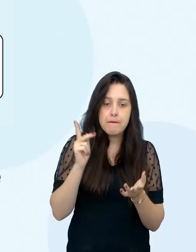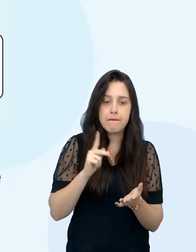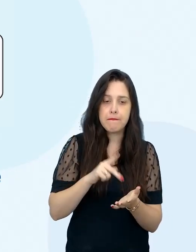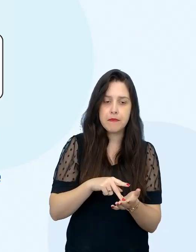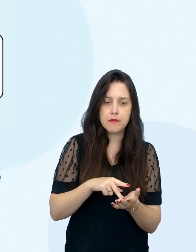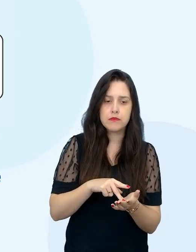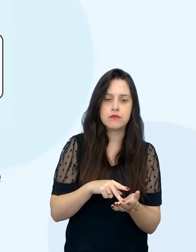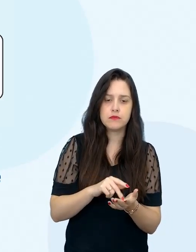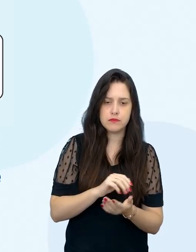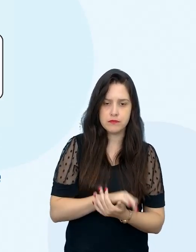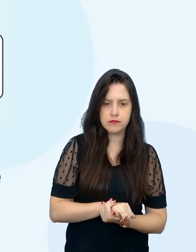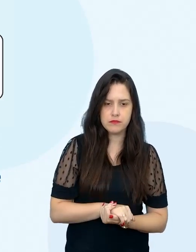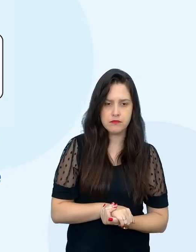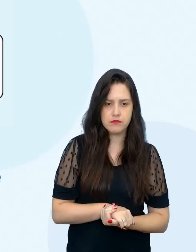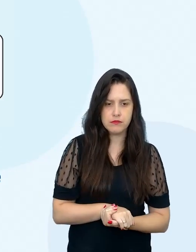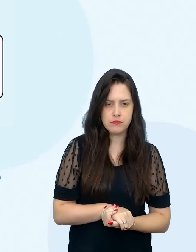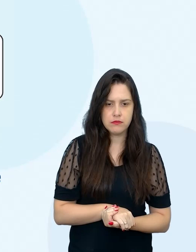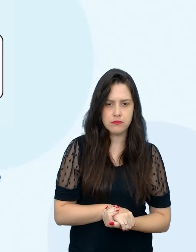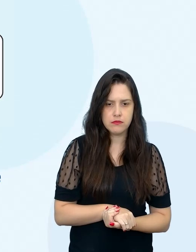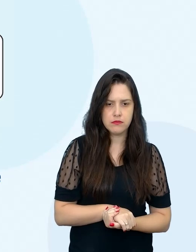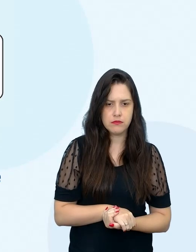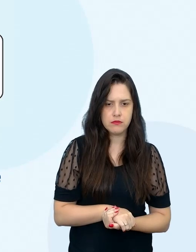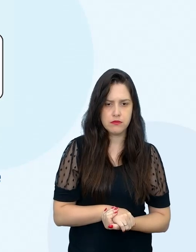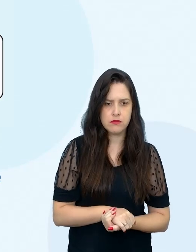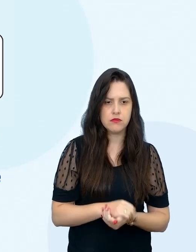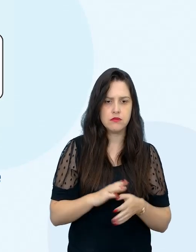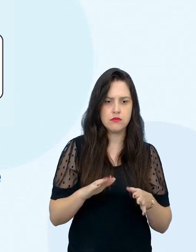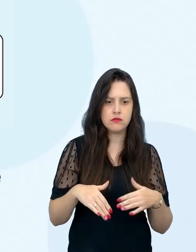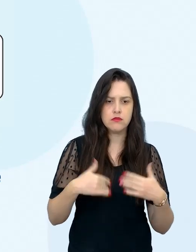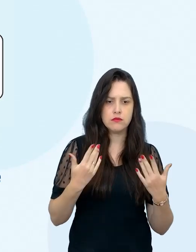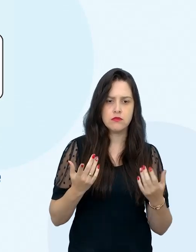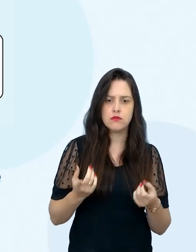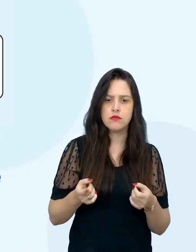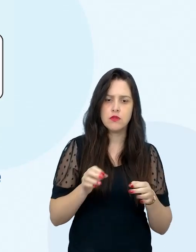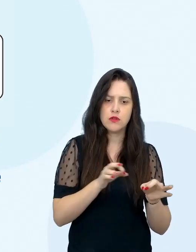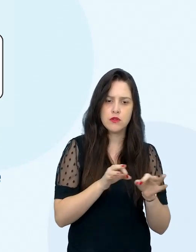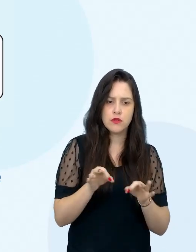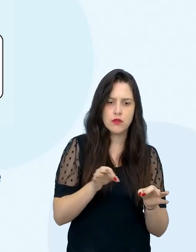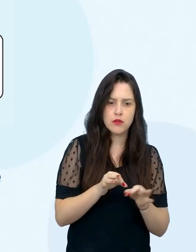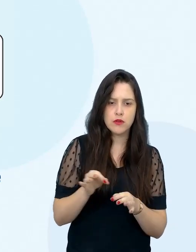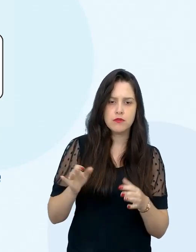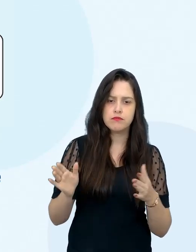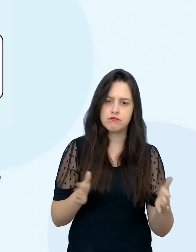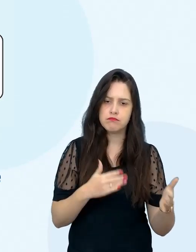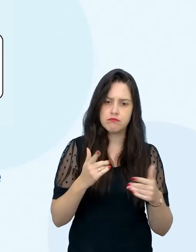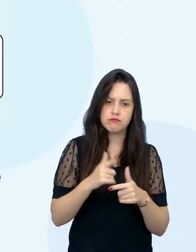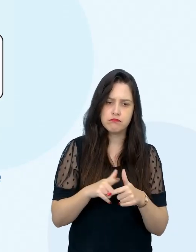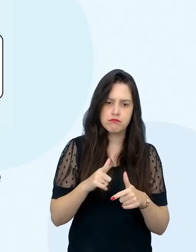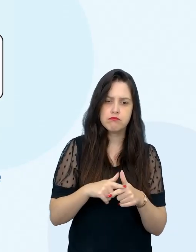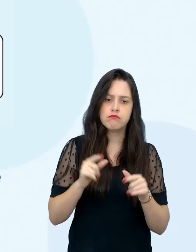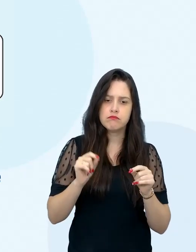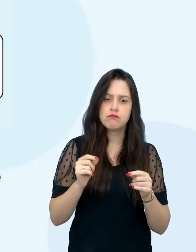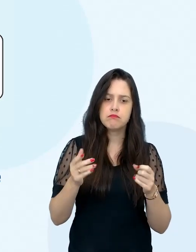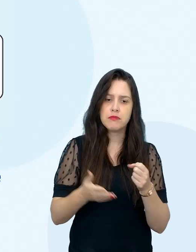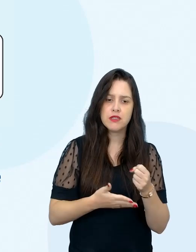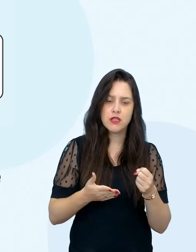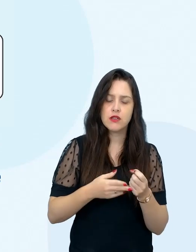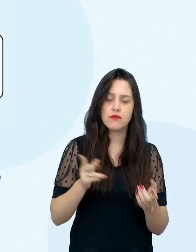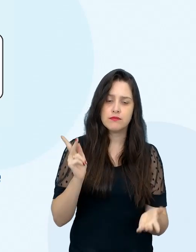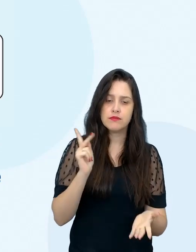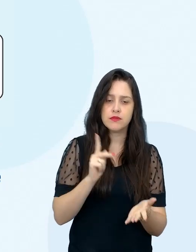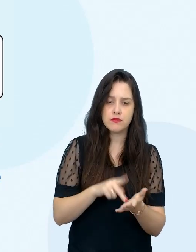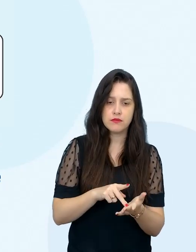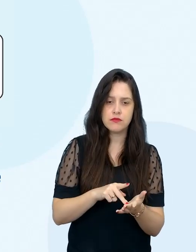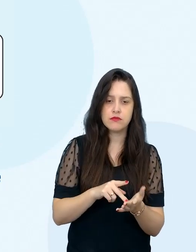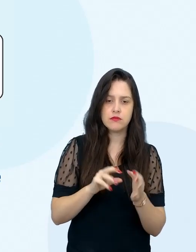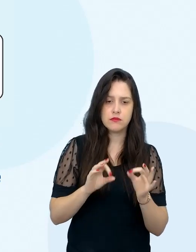adquiridos por estudos e pesquisas promovam a resolução de um problema, por isso que é a aprendizagem baseada em problema. E,